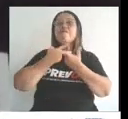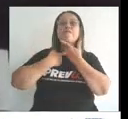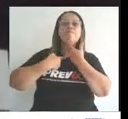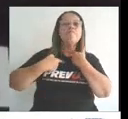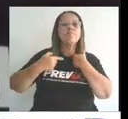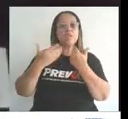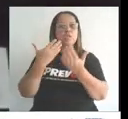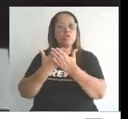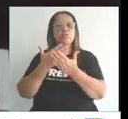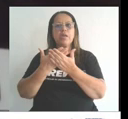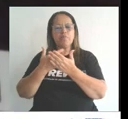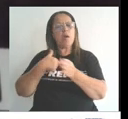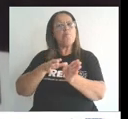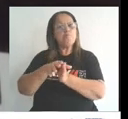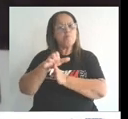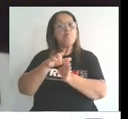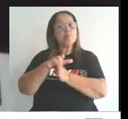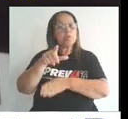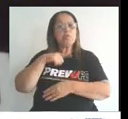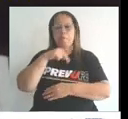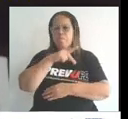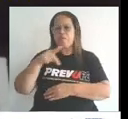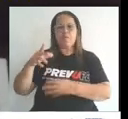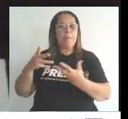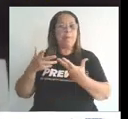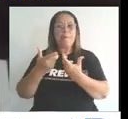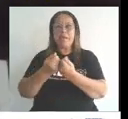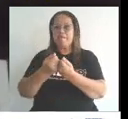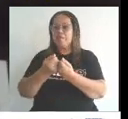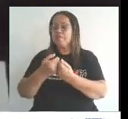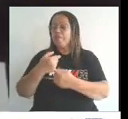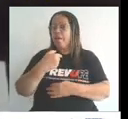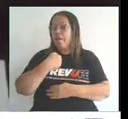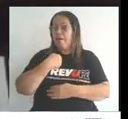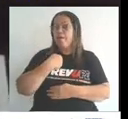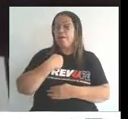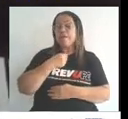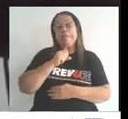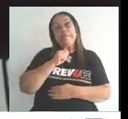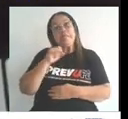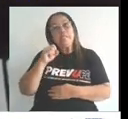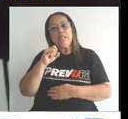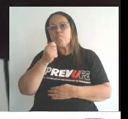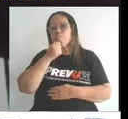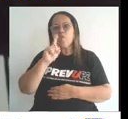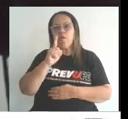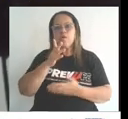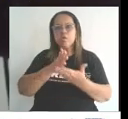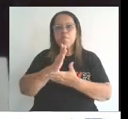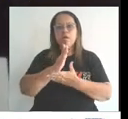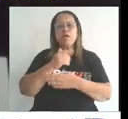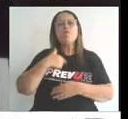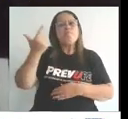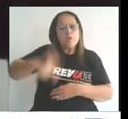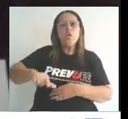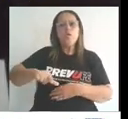Então, se vocês puderem participar, eu recomendo demais, tem professores excelentes. Eu mesmo, particularmente, caso